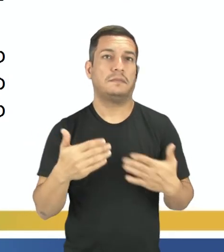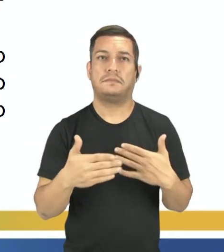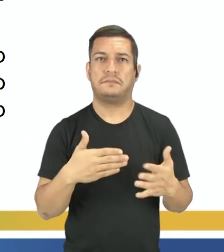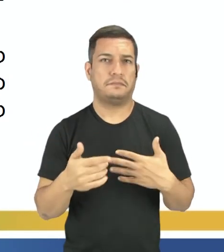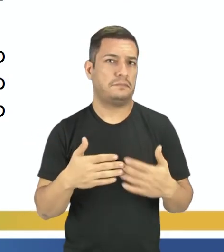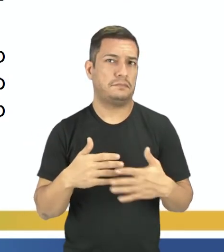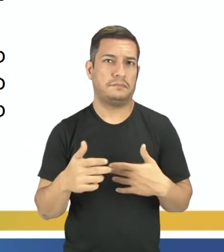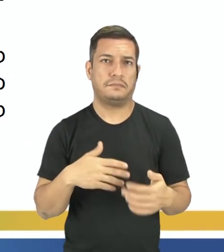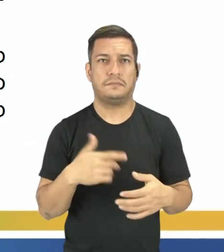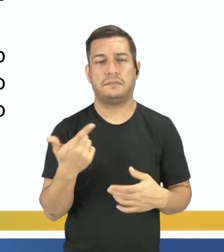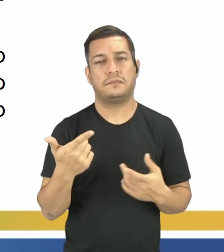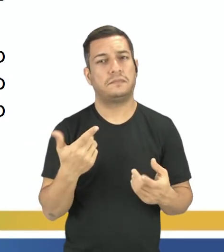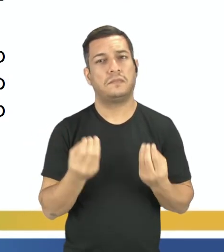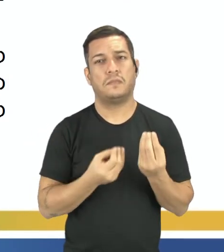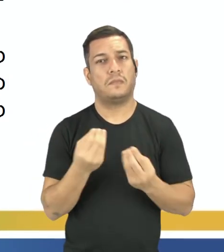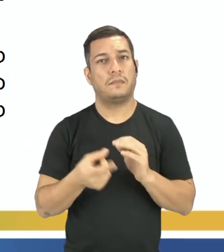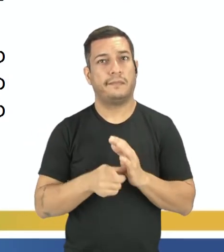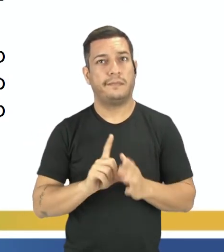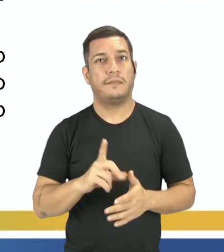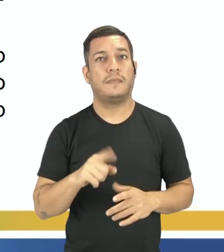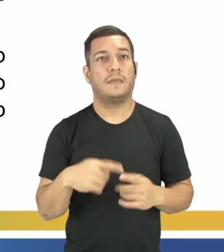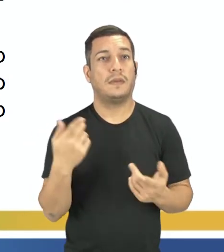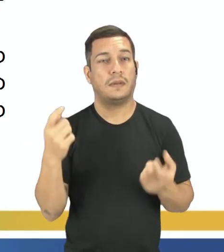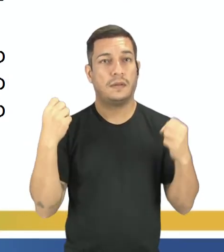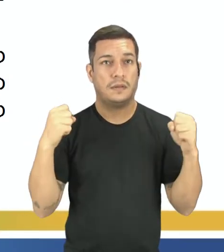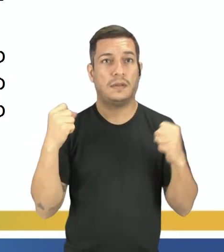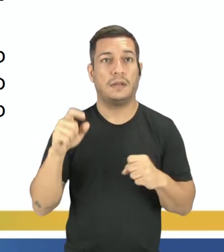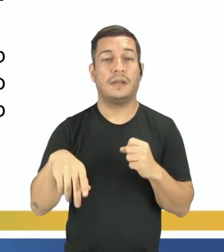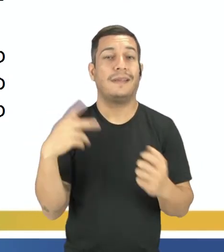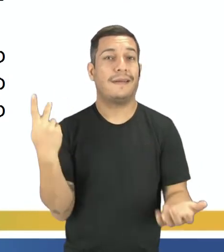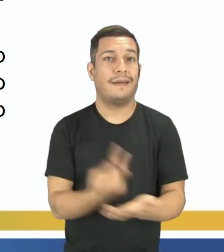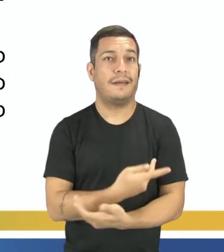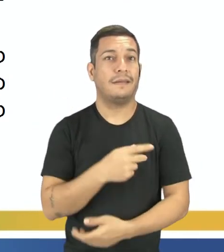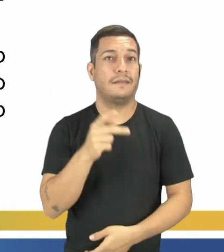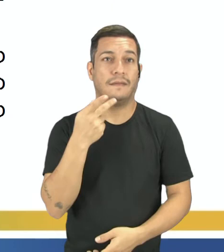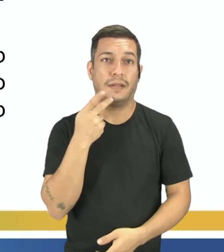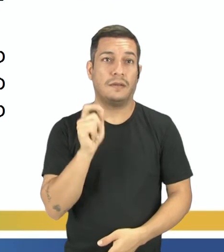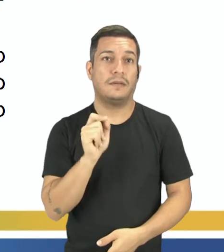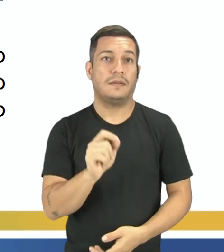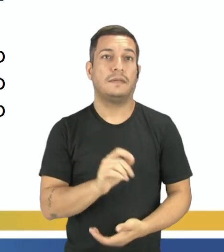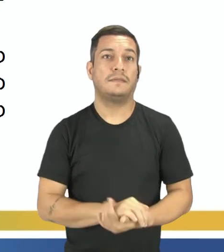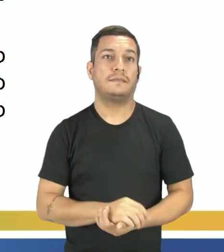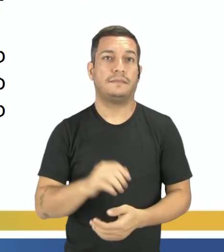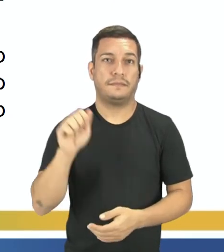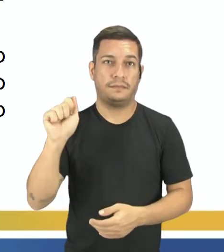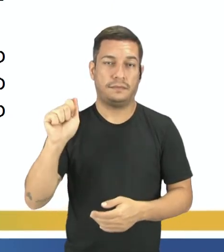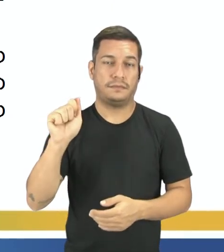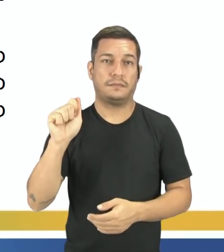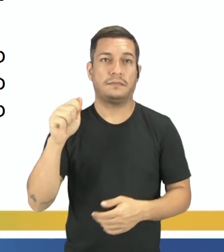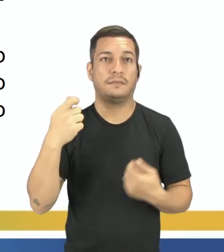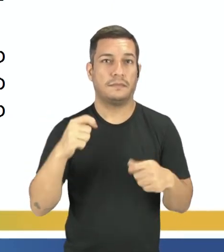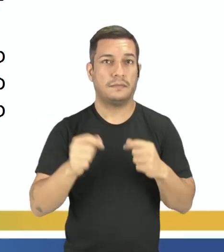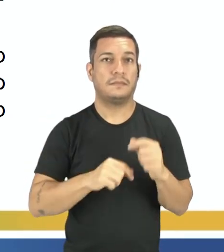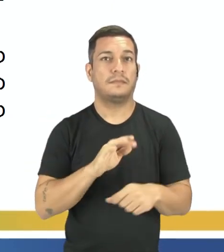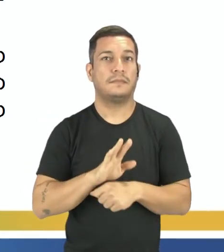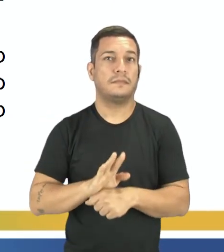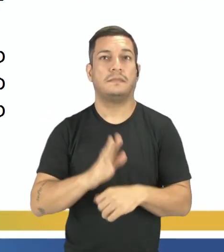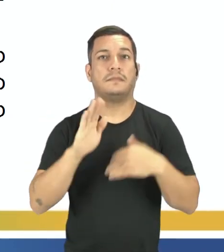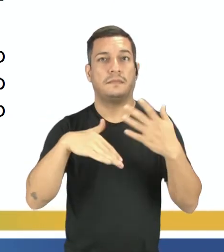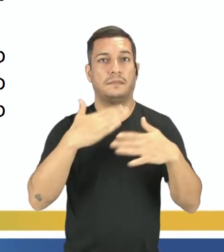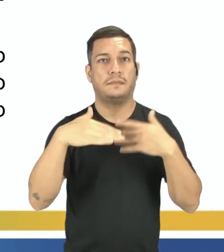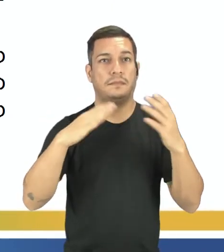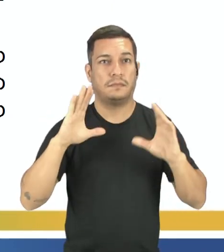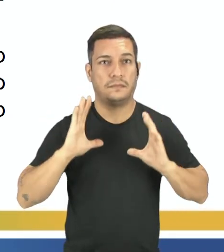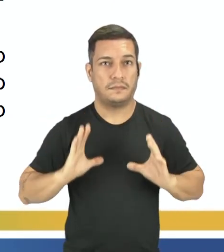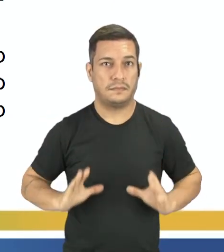dos demais, como era anteriormente. Sobre a educação física, é incorreto afirmar que deve contribuir no processo